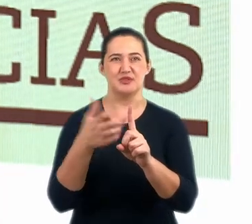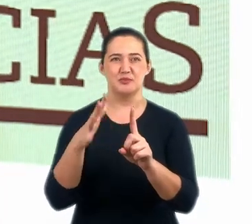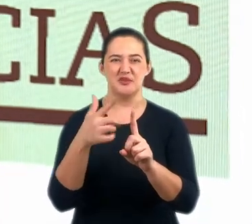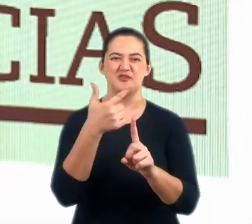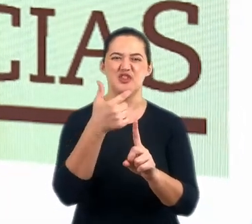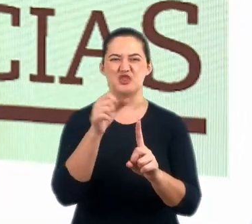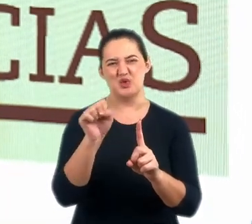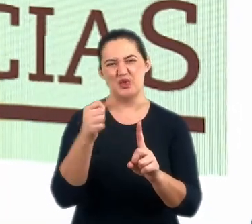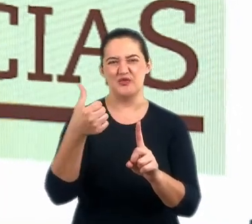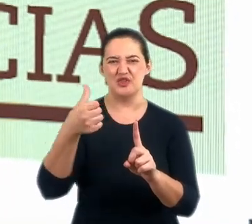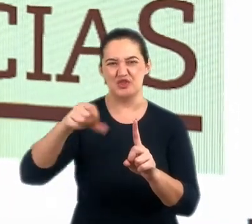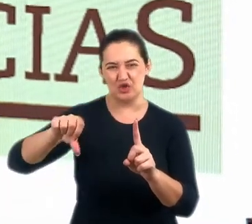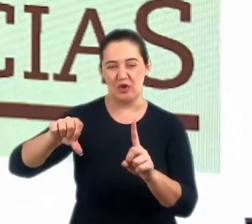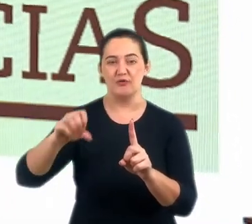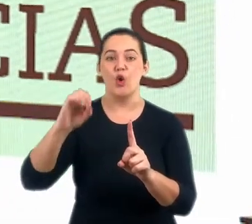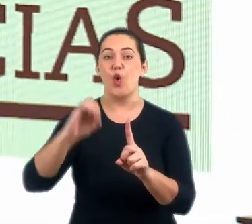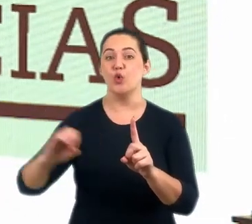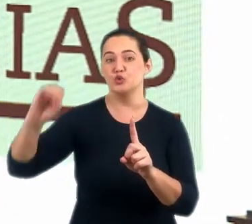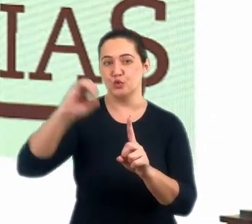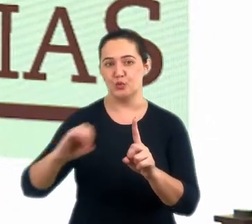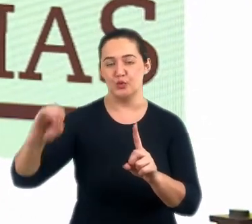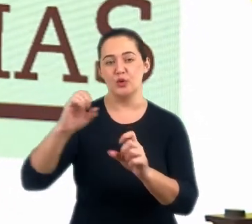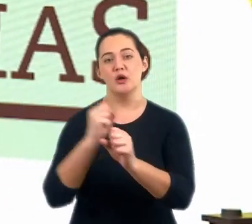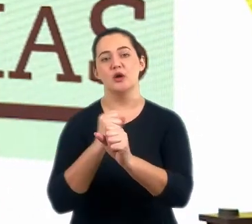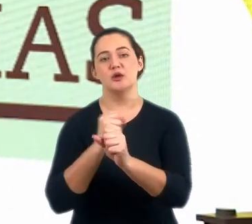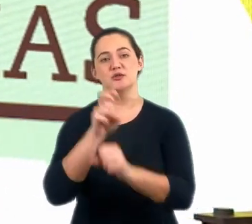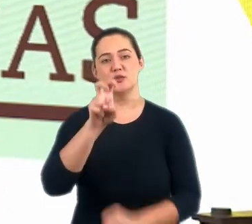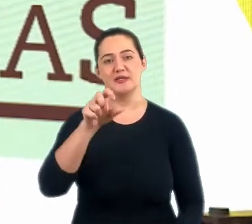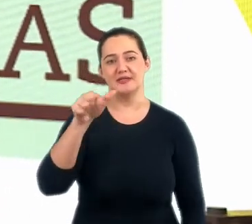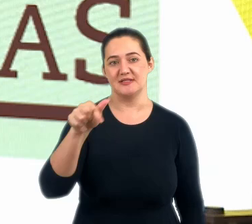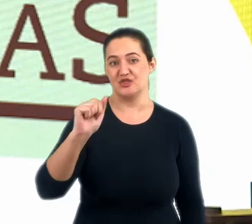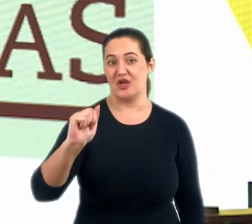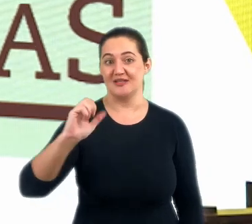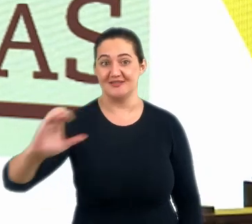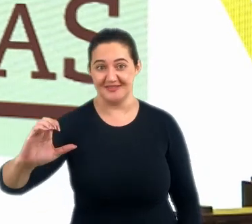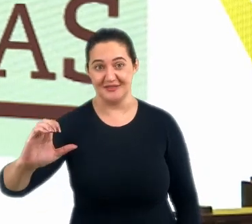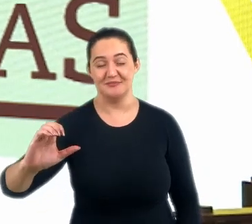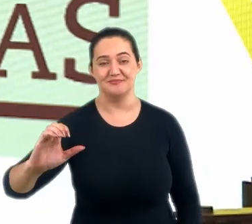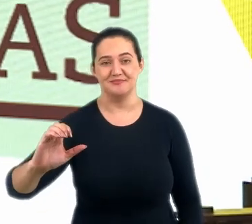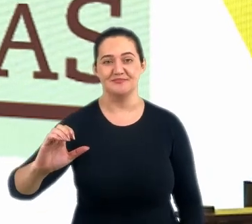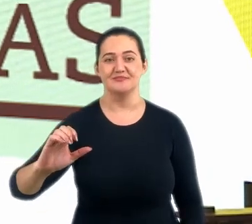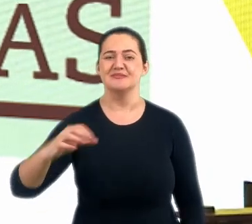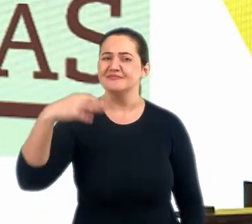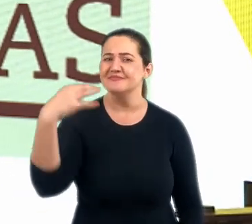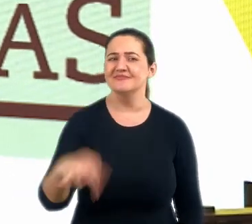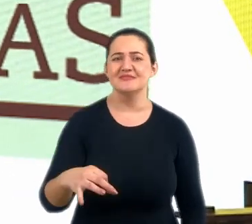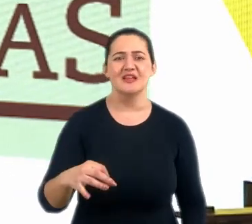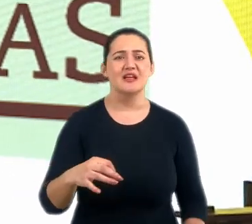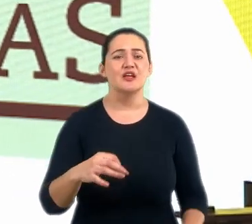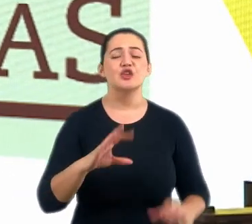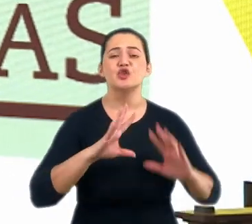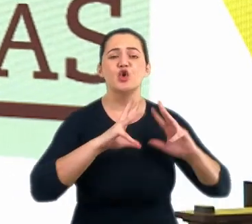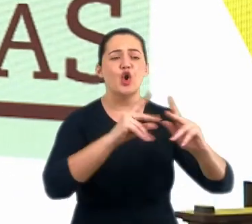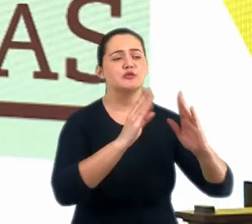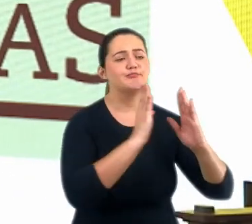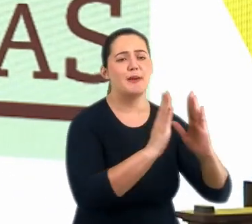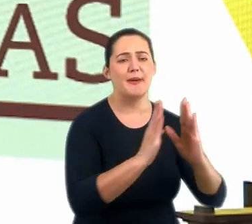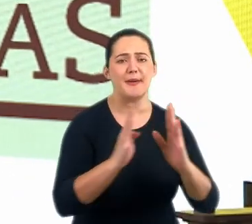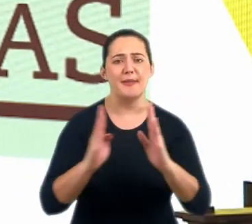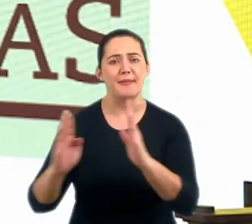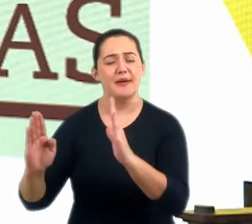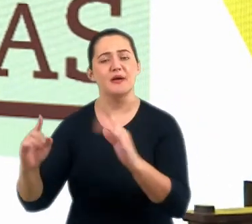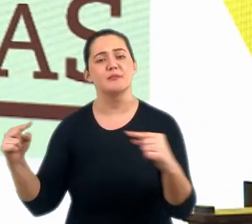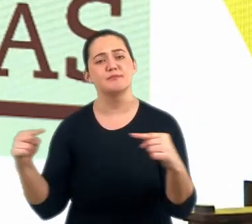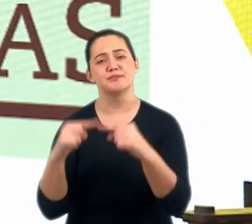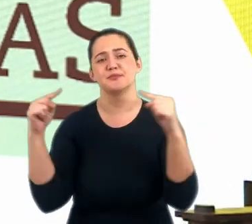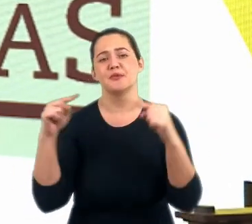outubro do ano 457 a.C. E, sem dúvida, todas as datas envolvidas são baseadas